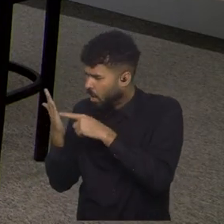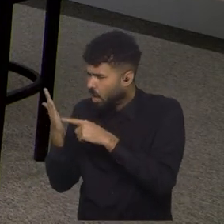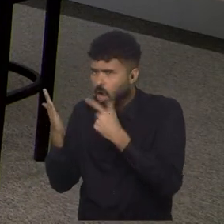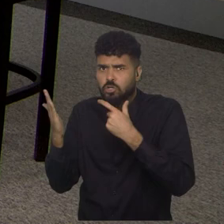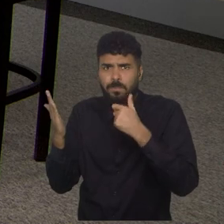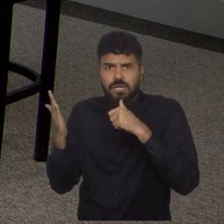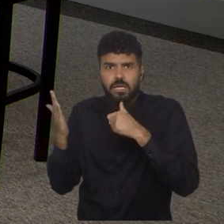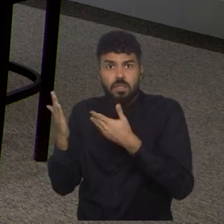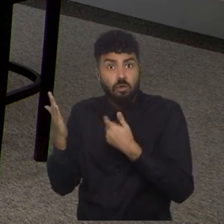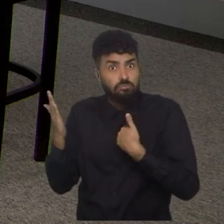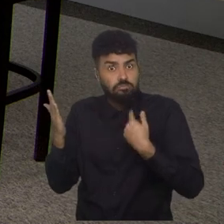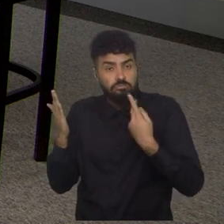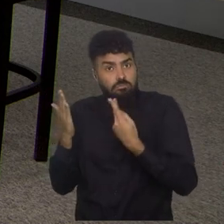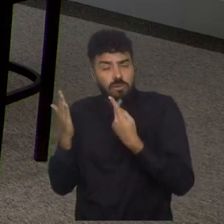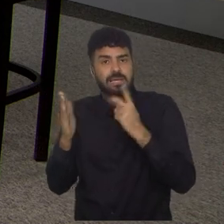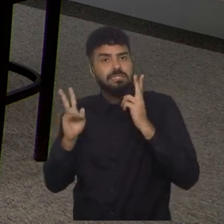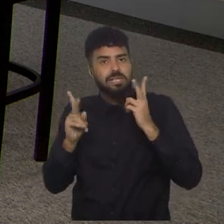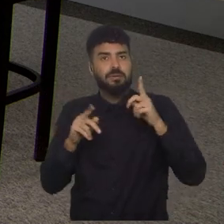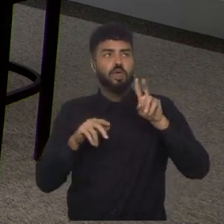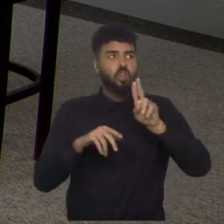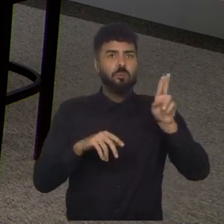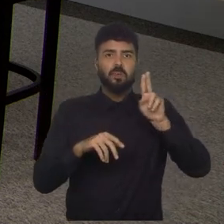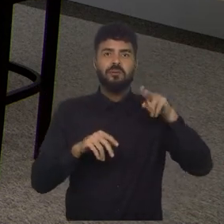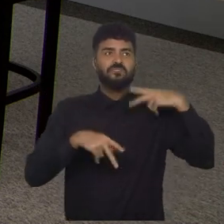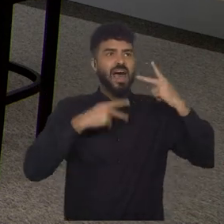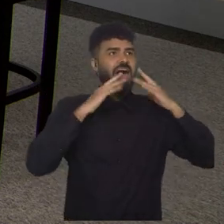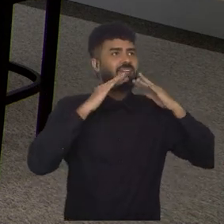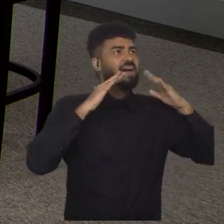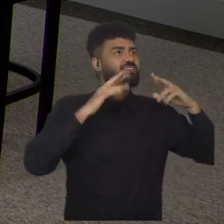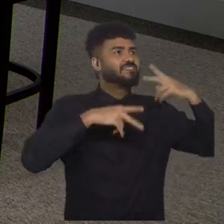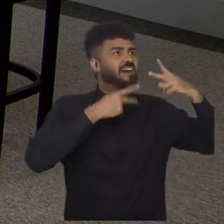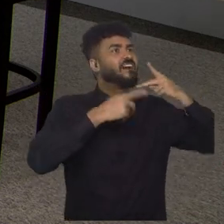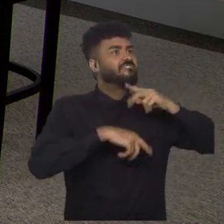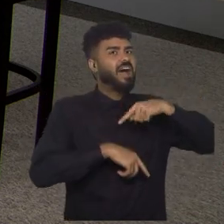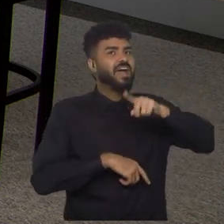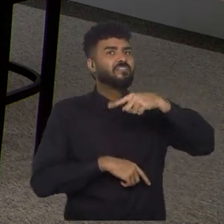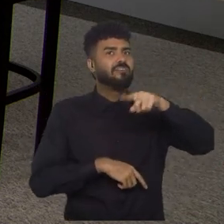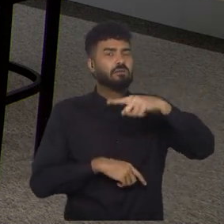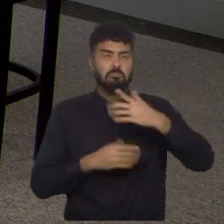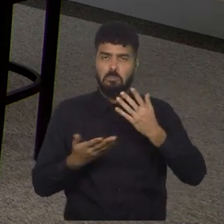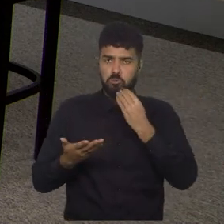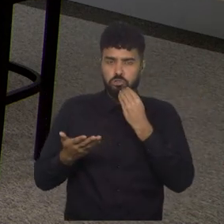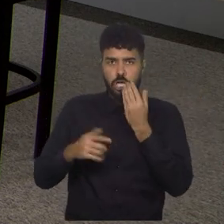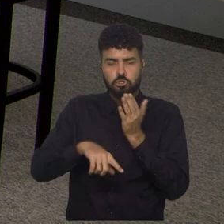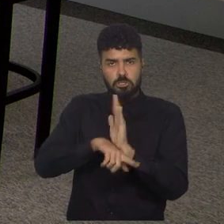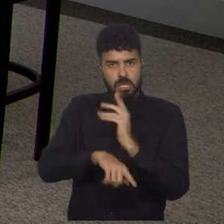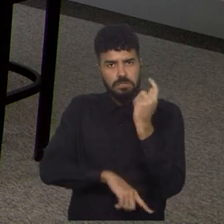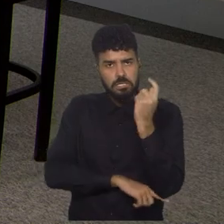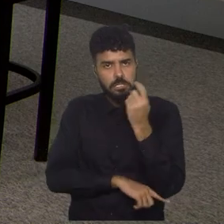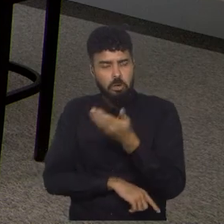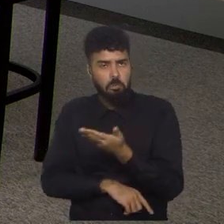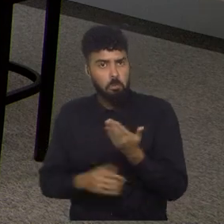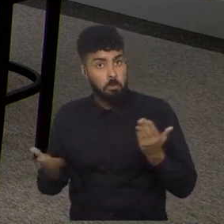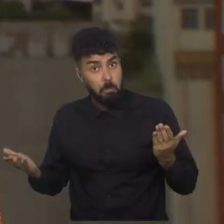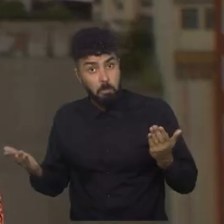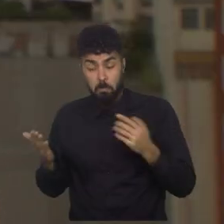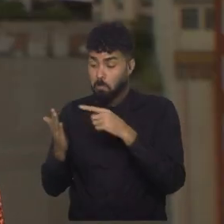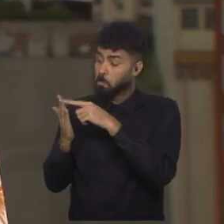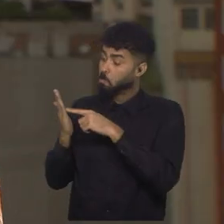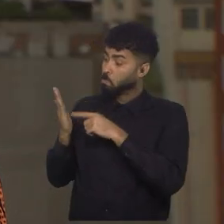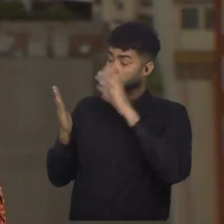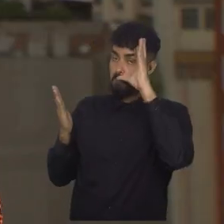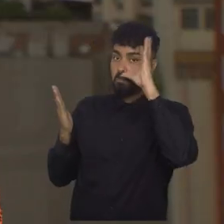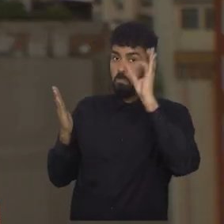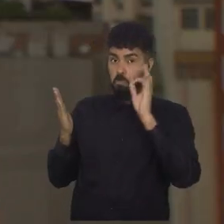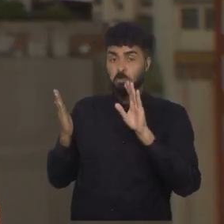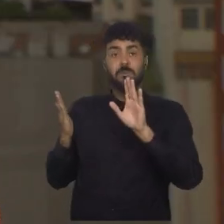Porque realmente o nome dela sempre tá sendo ventilado ali. Eu acho que contribuiria muito pro jogo da Itália. E aí eu fiquei meio sem entender, mas